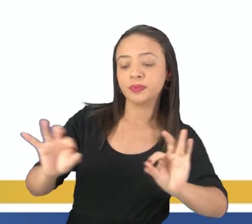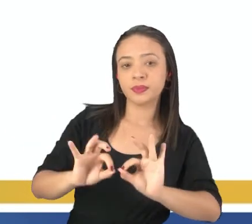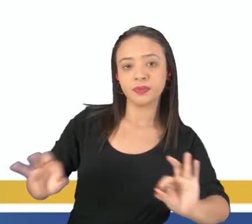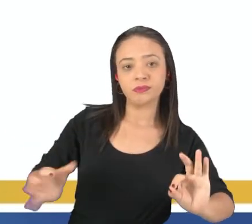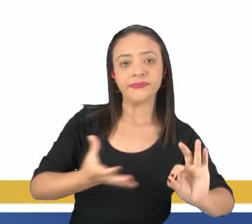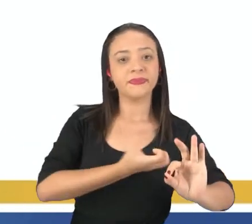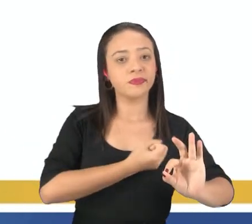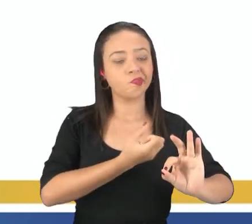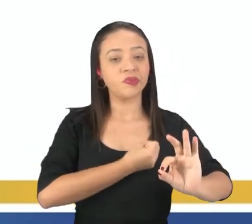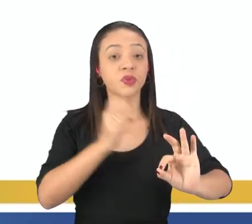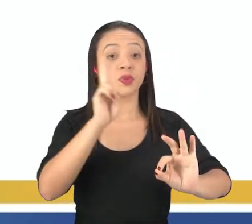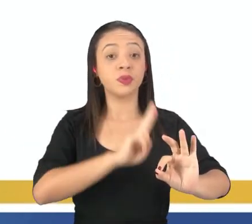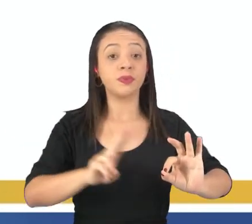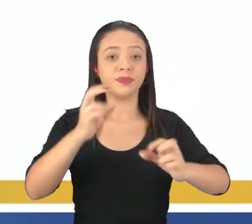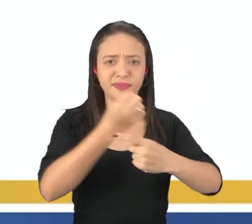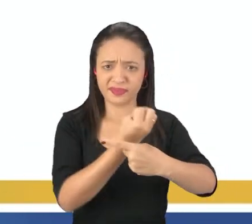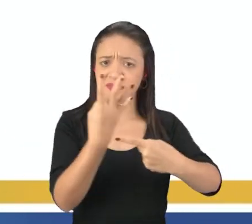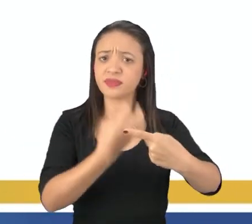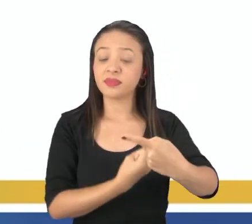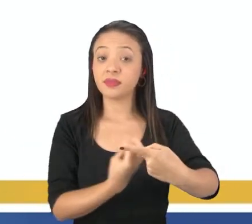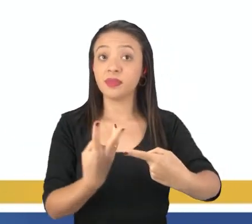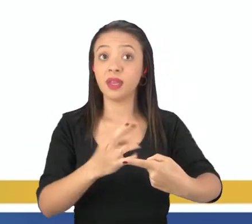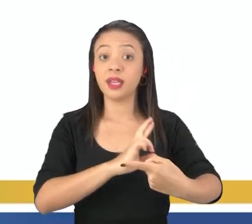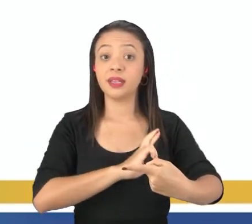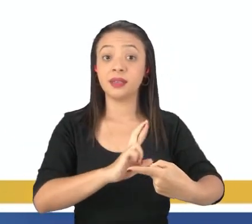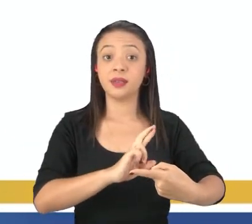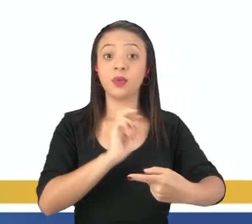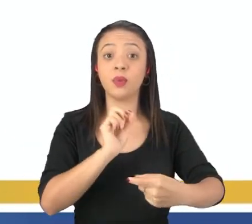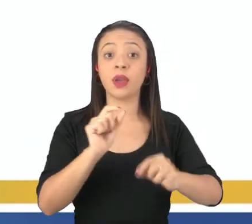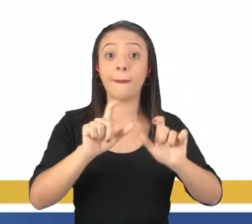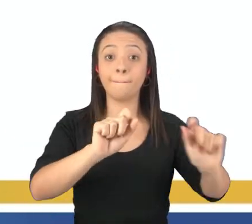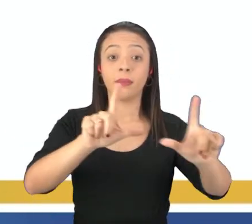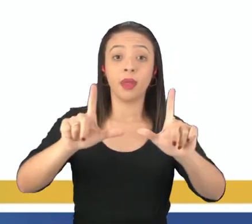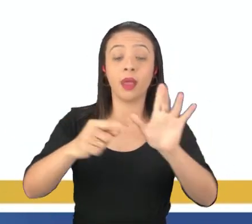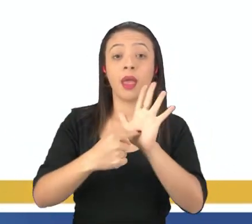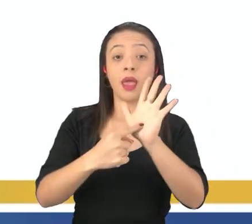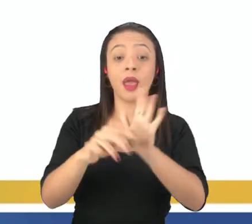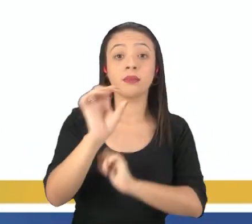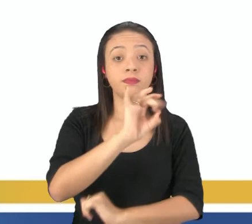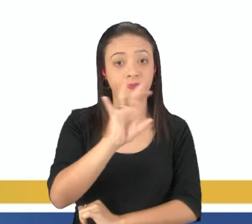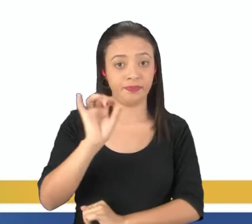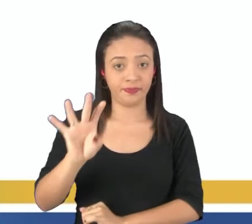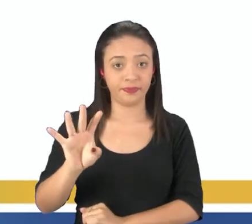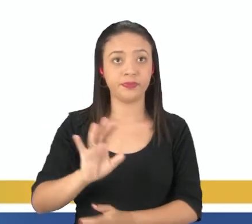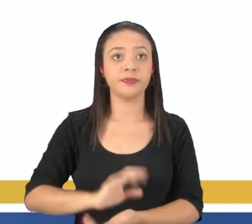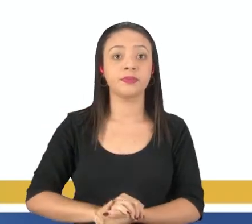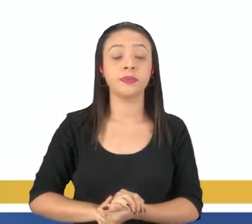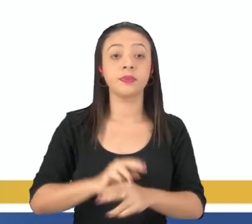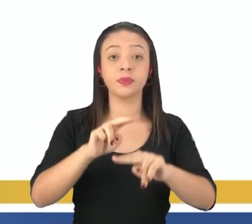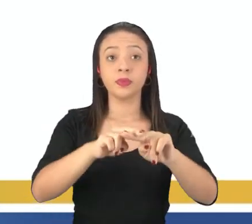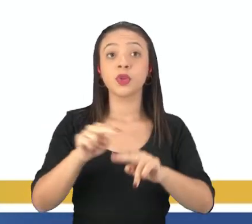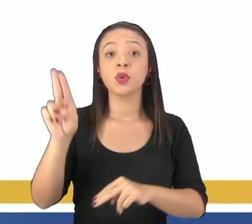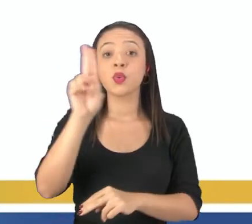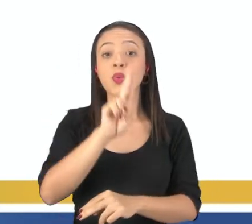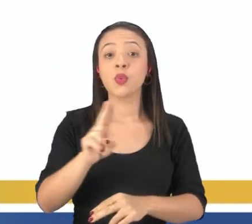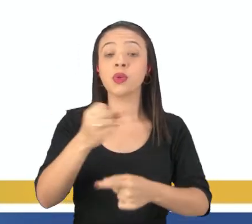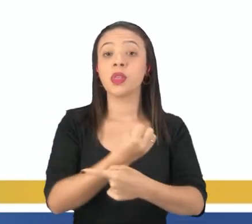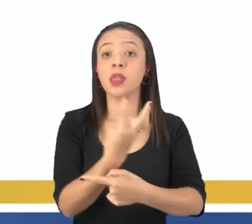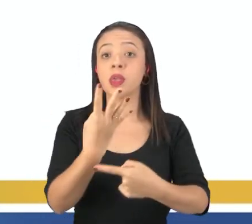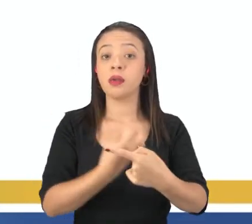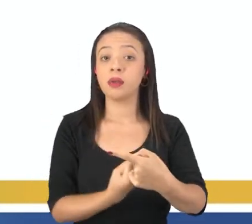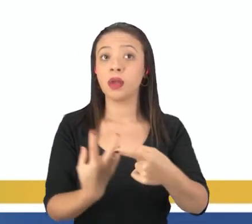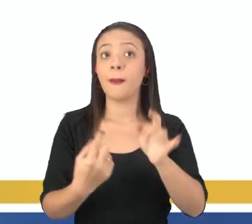com a fração que representa a parte destacada em cada uma delas para isso utilize as frações